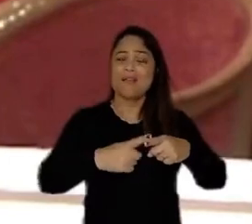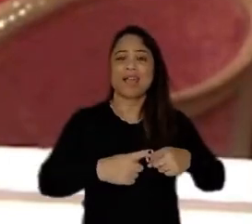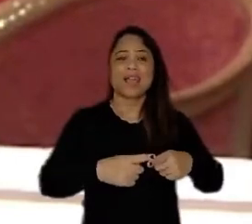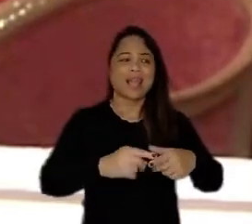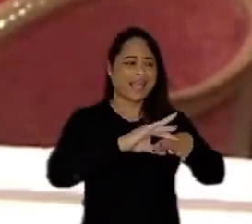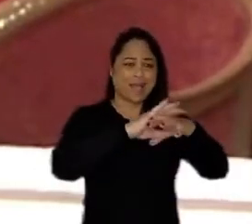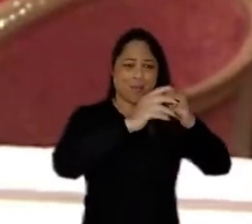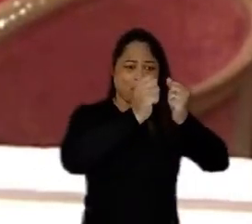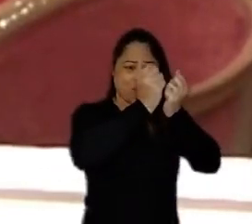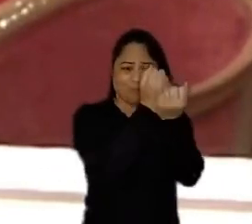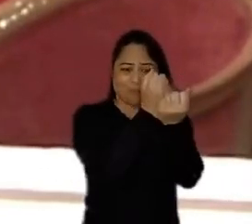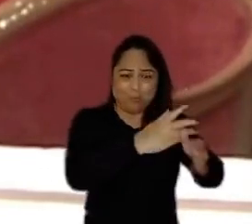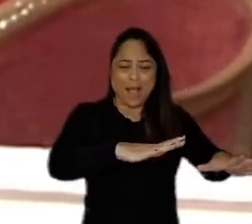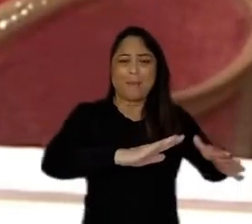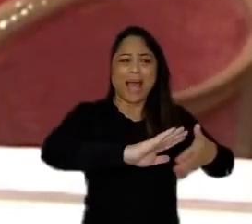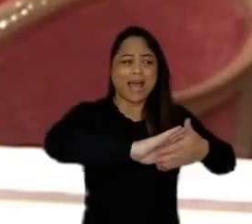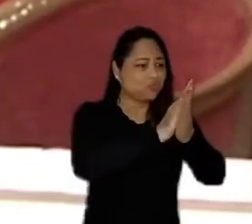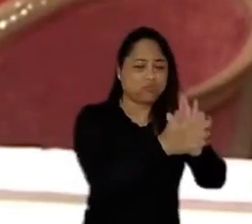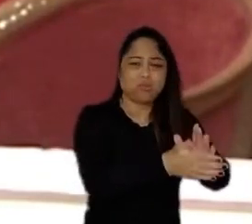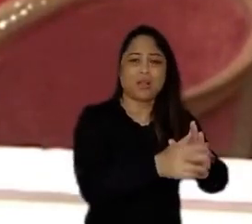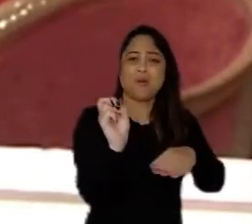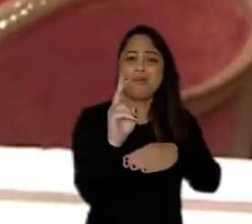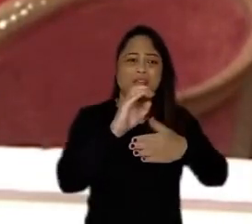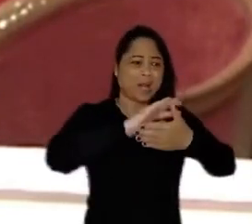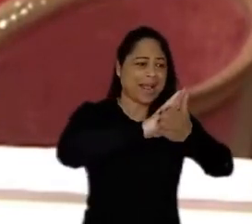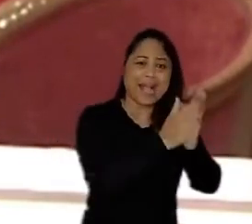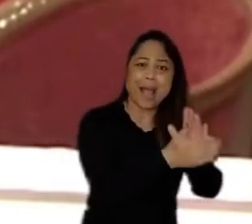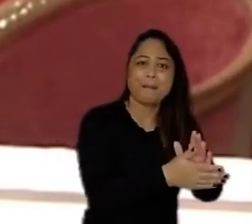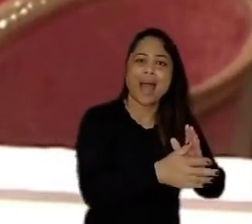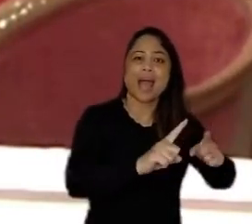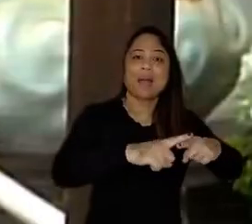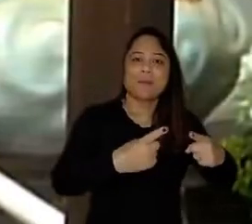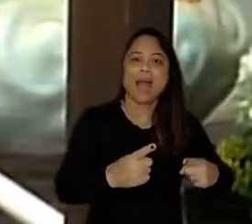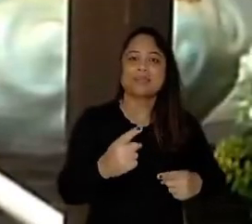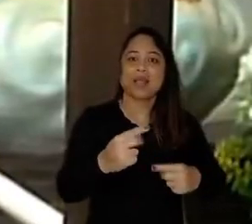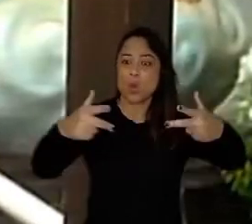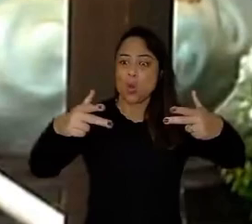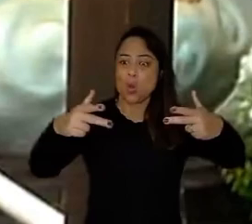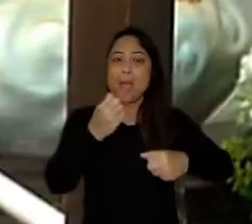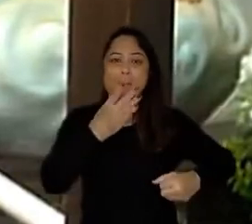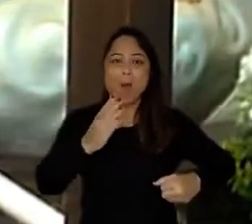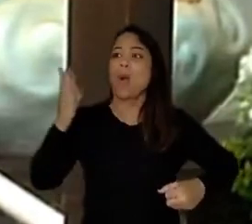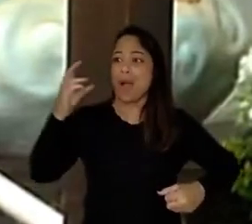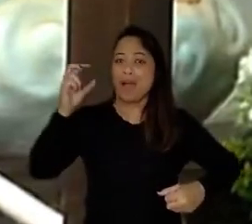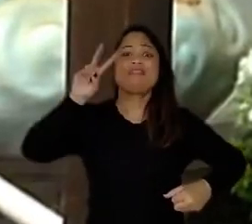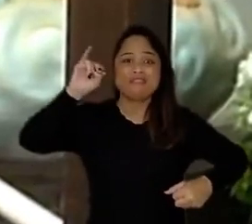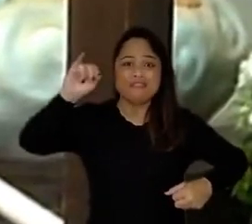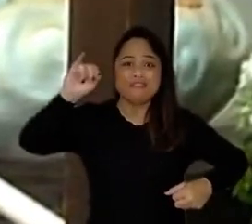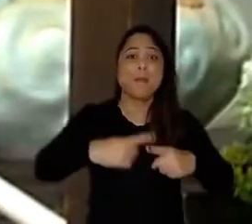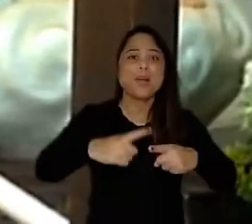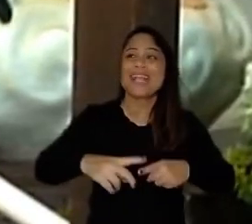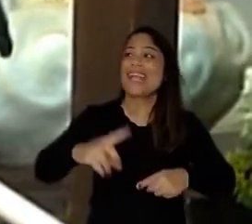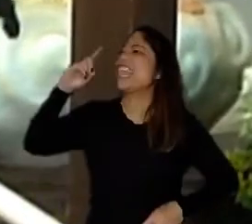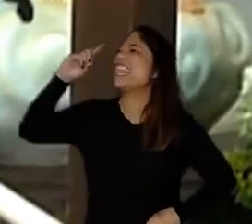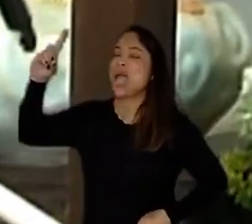gerar expectativa de que dentro da pandemia coisas boas também vão acontecer, porque Deus não depende de fim da